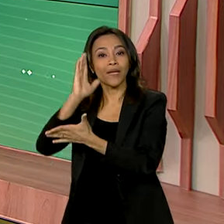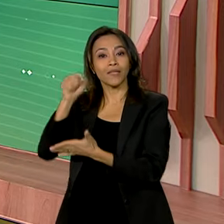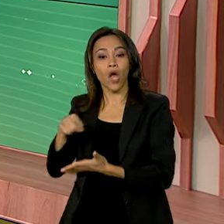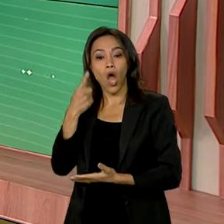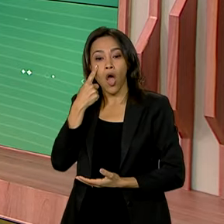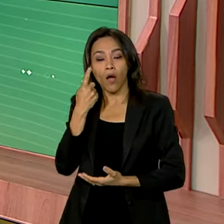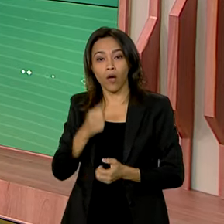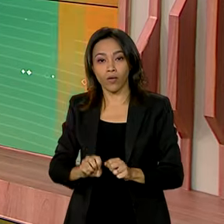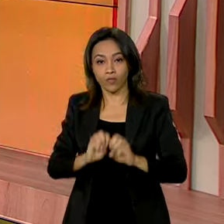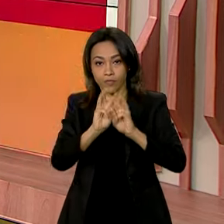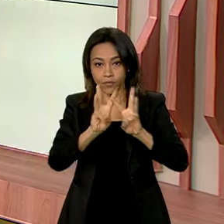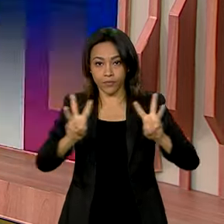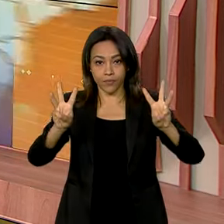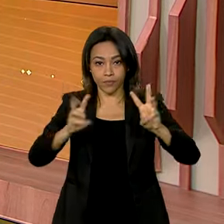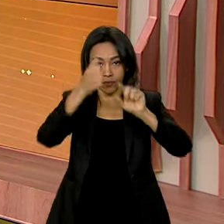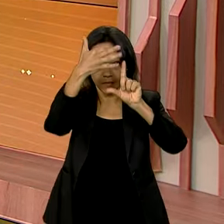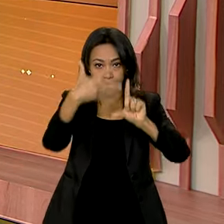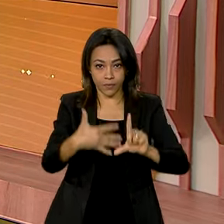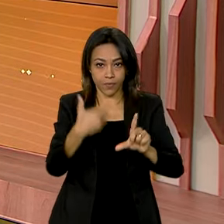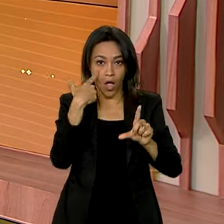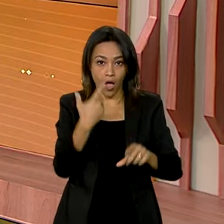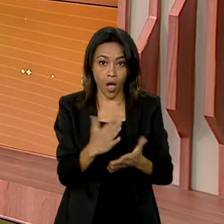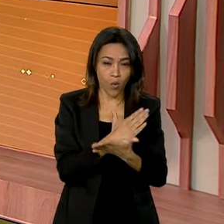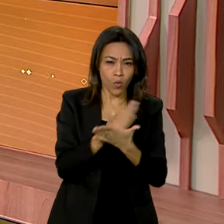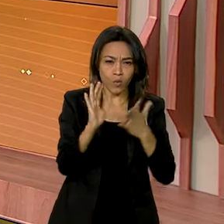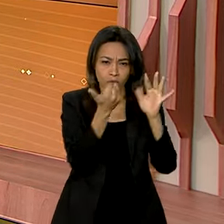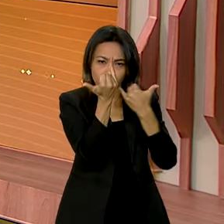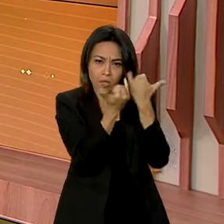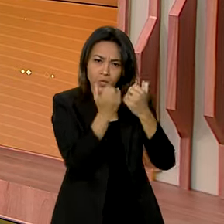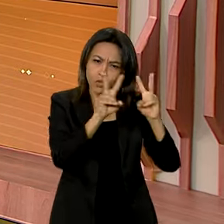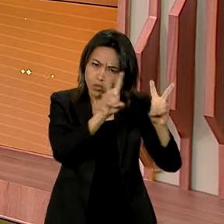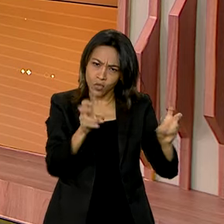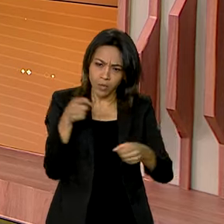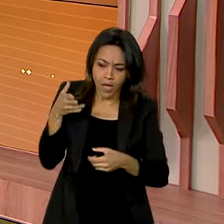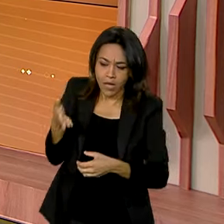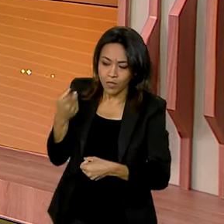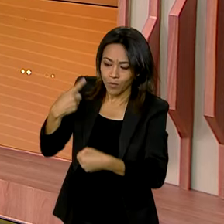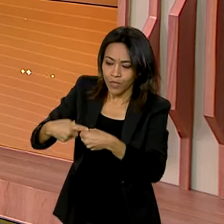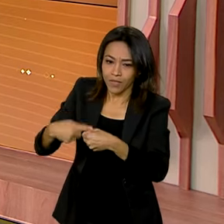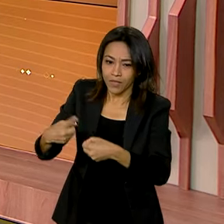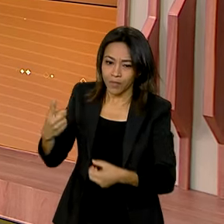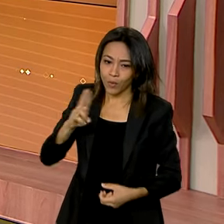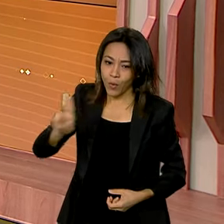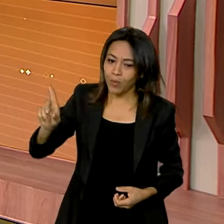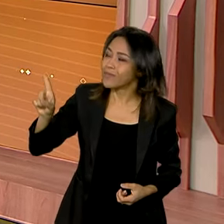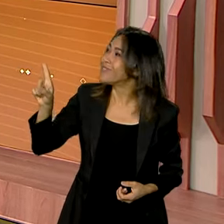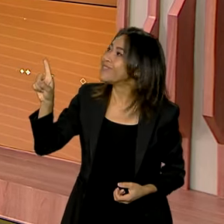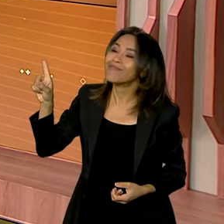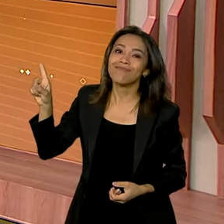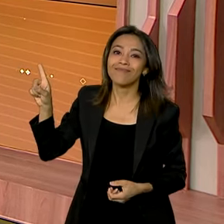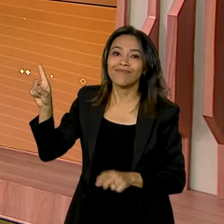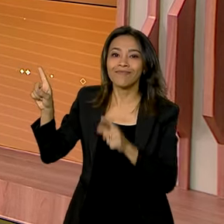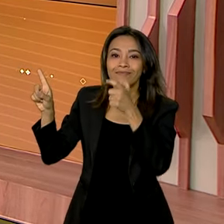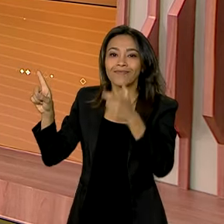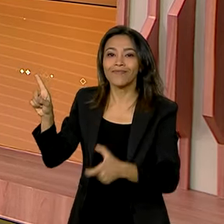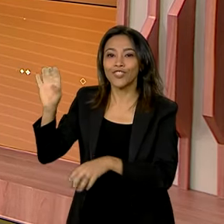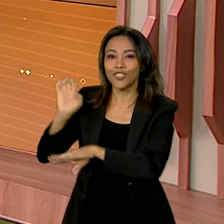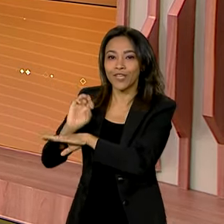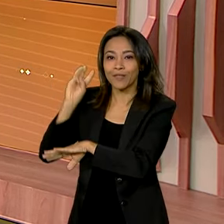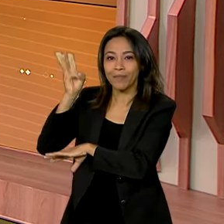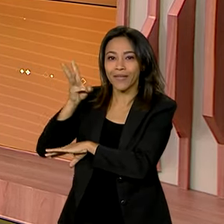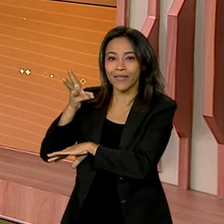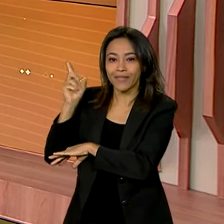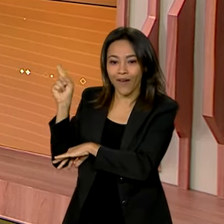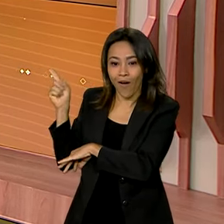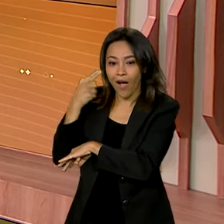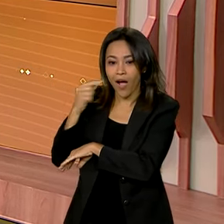plataforma ComunicaBR. Vamos ver algumas informações a respeito desse município de Carolina. Você sabe que na plataforma você pode ver